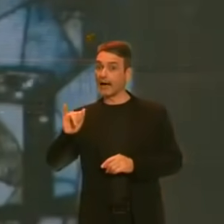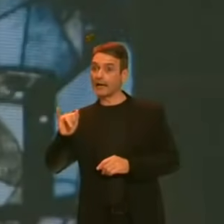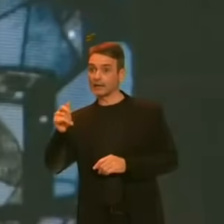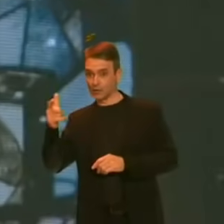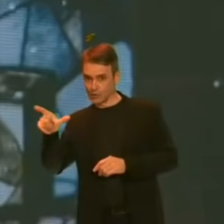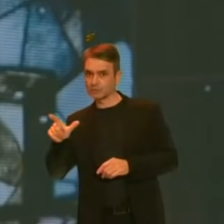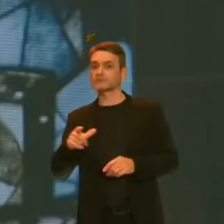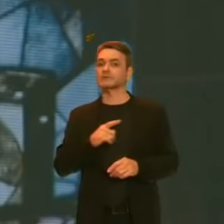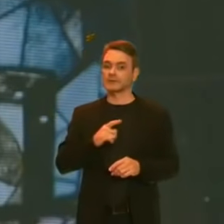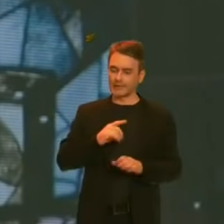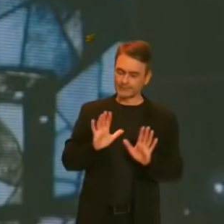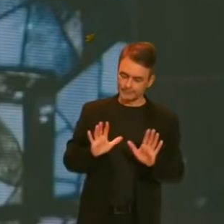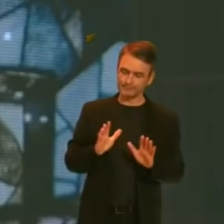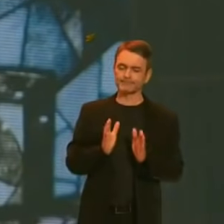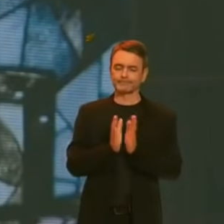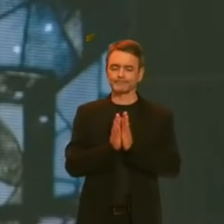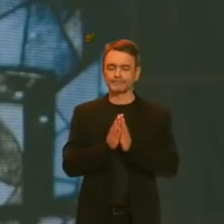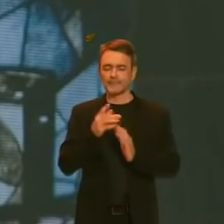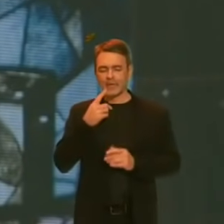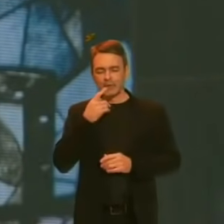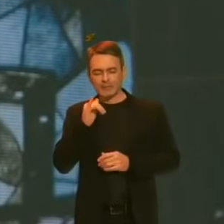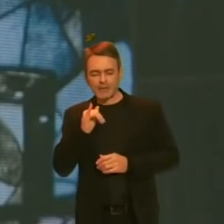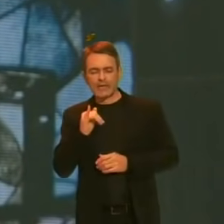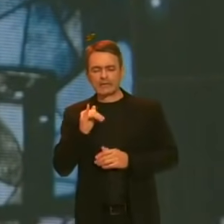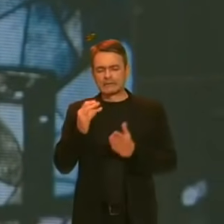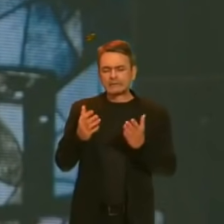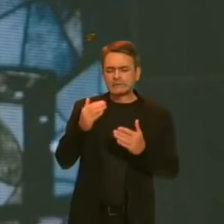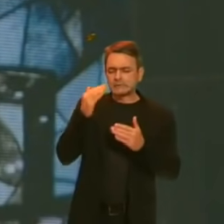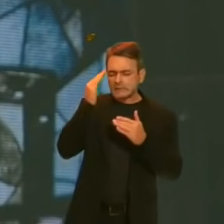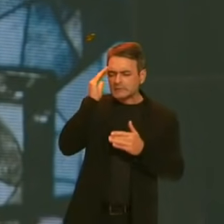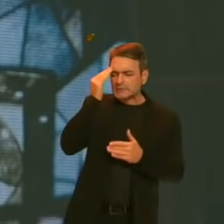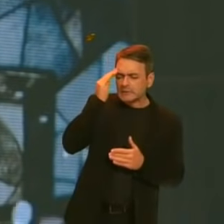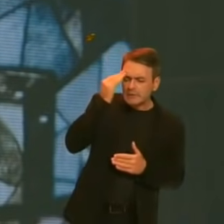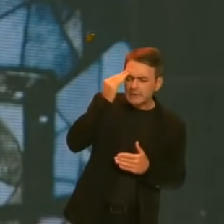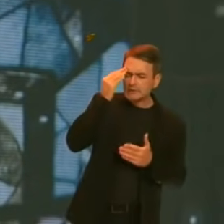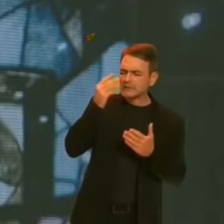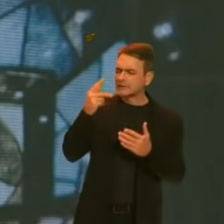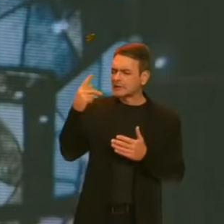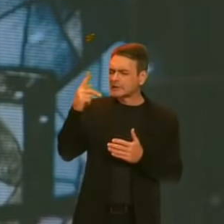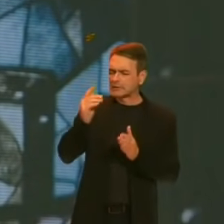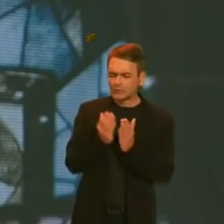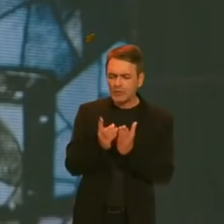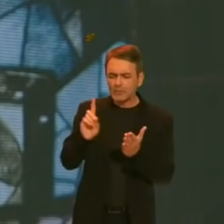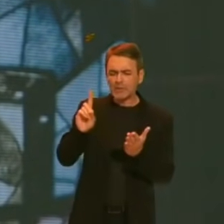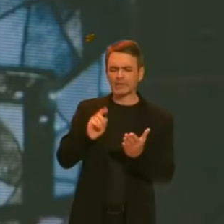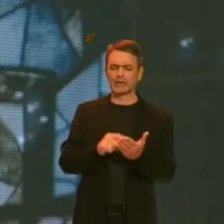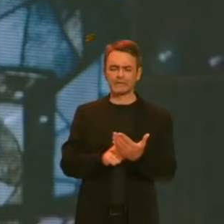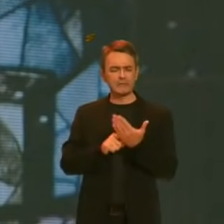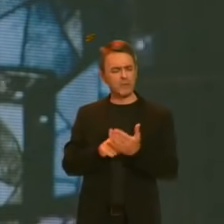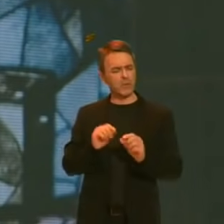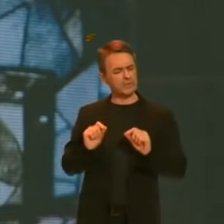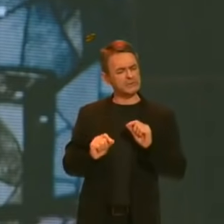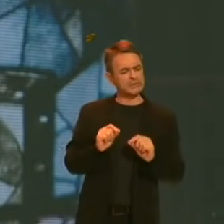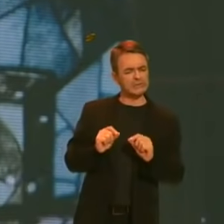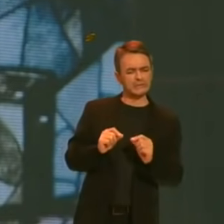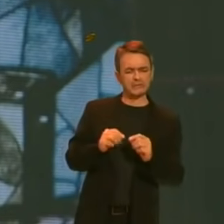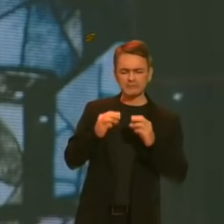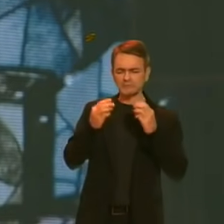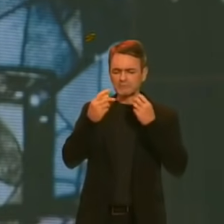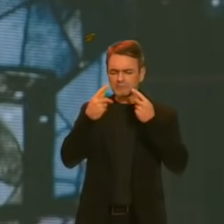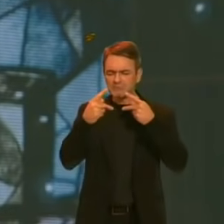querido, ajuda-nos a compreender a Tua palavra e aplica, Senhor, esta